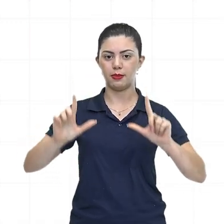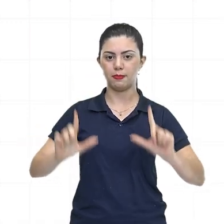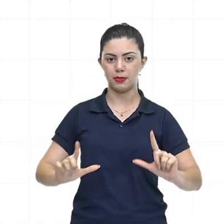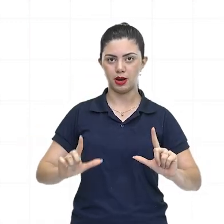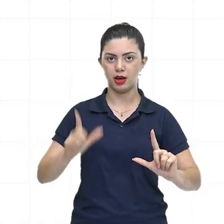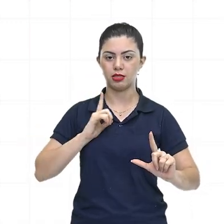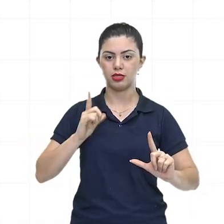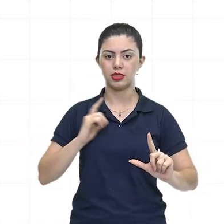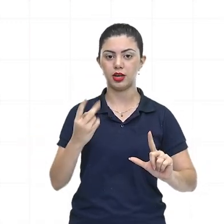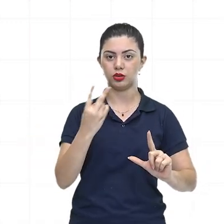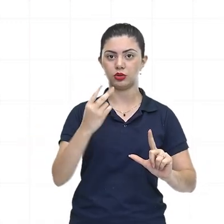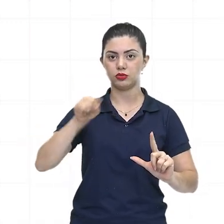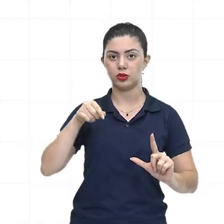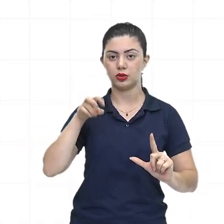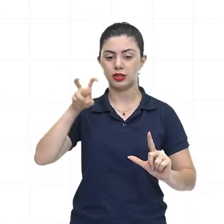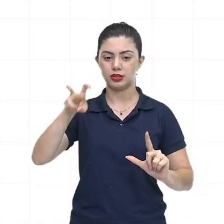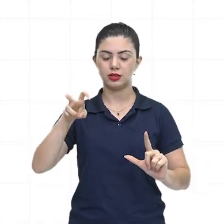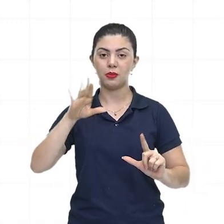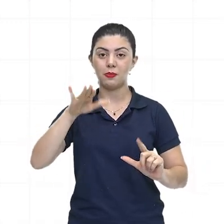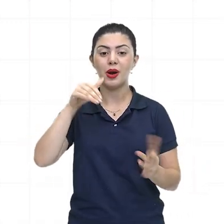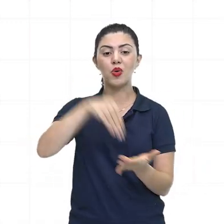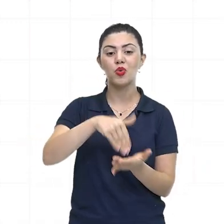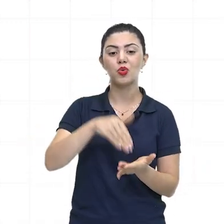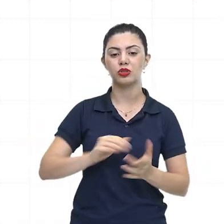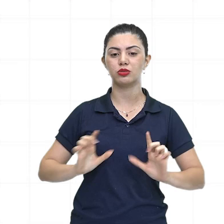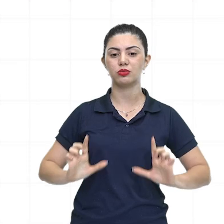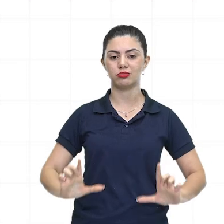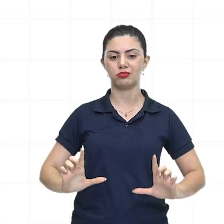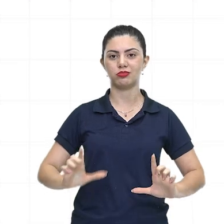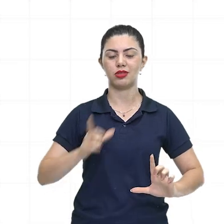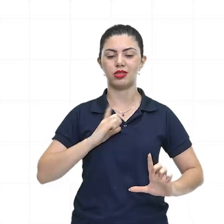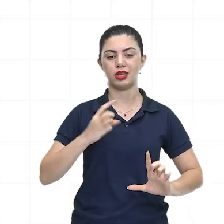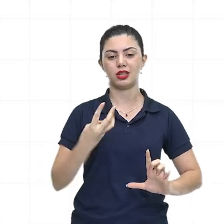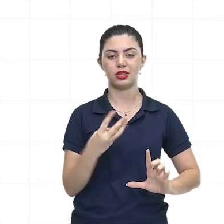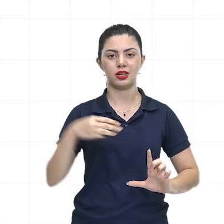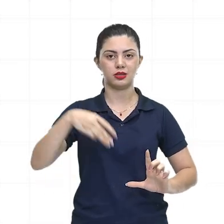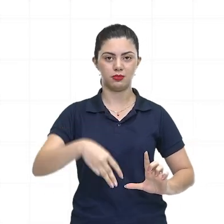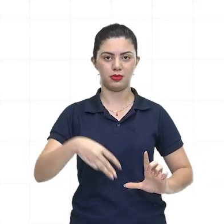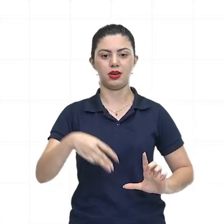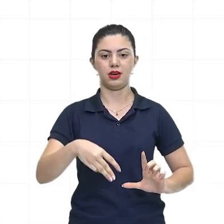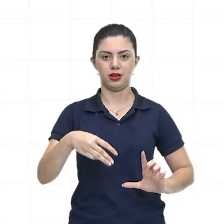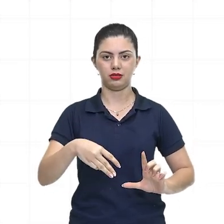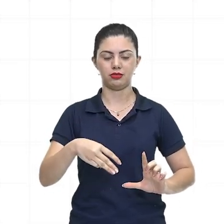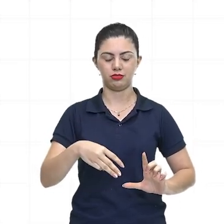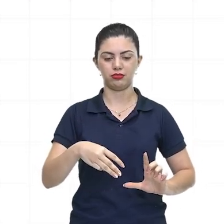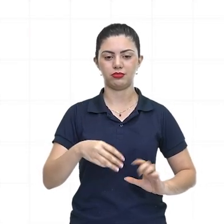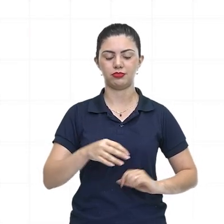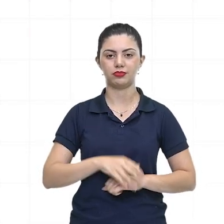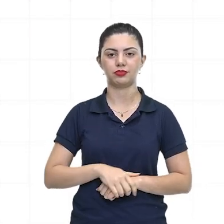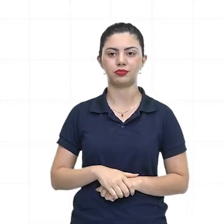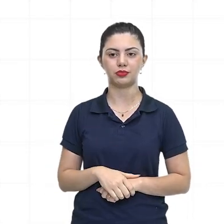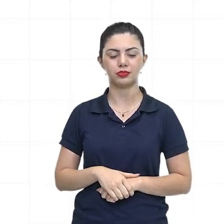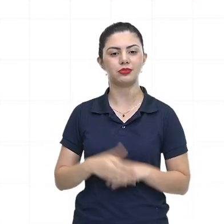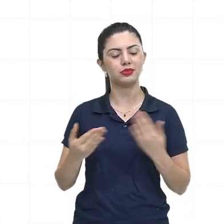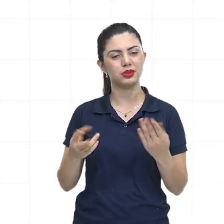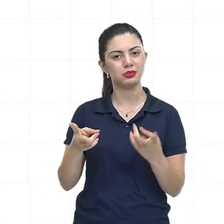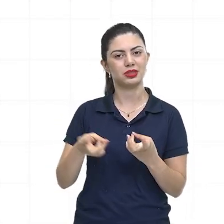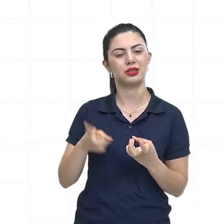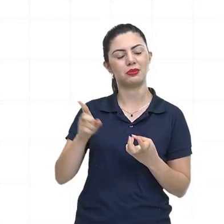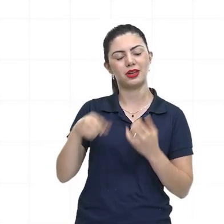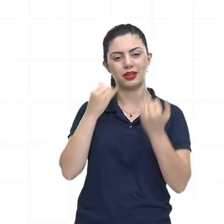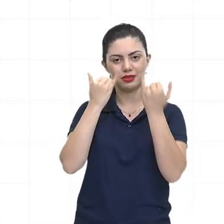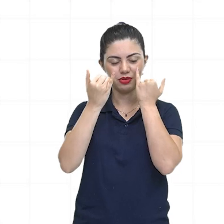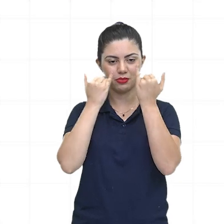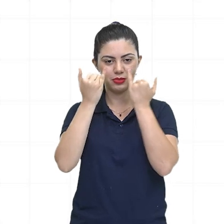de largura. O último quarto aqui também possui 3 metros de largura. Então são esses elementos